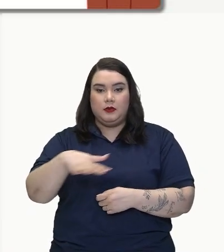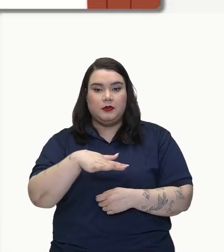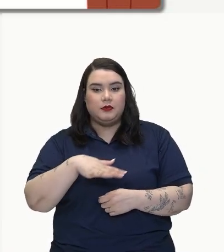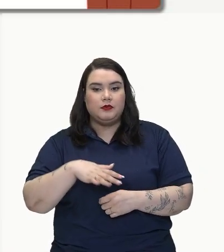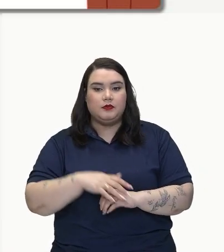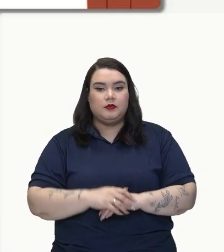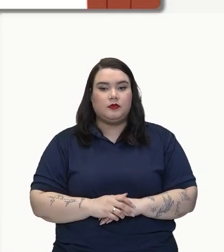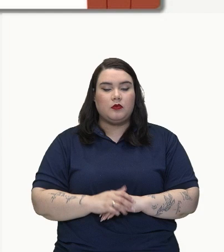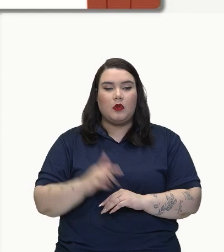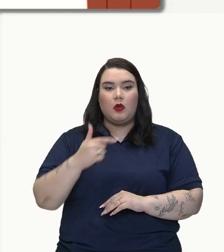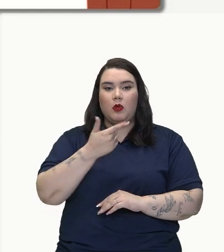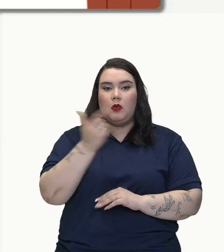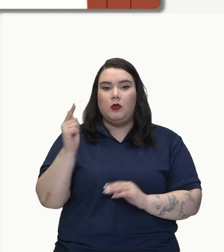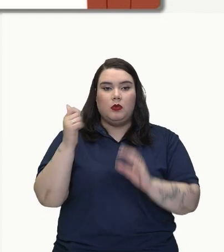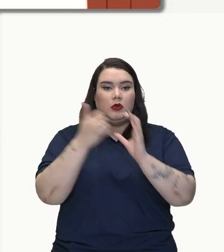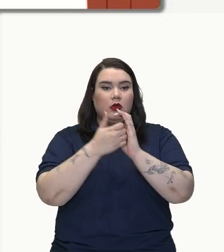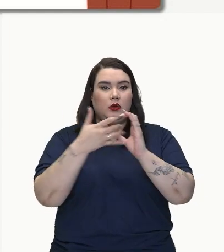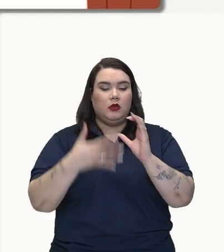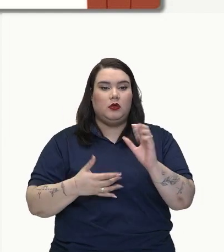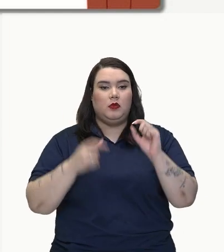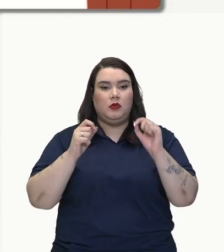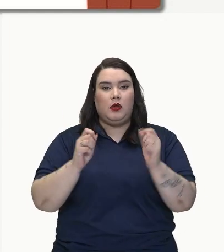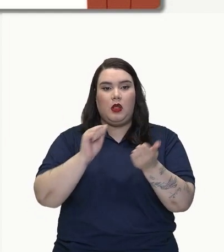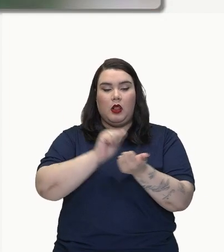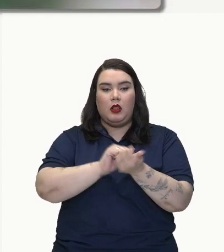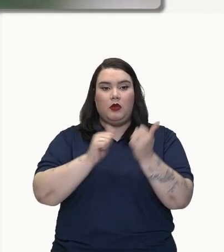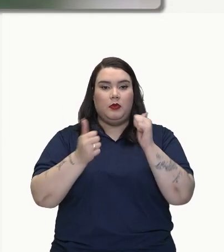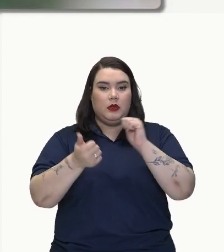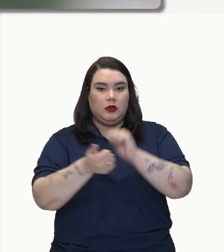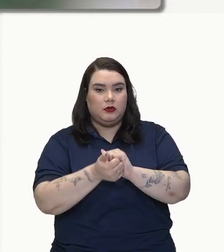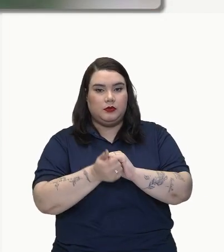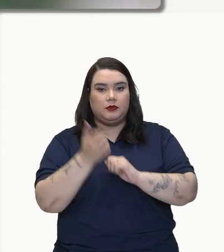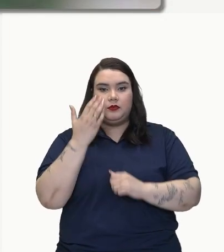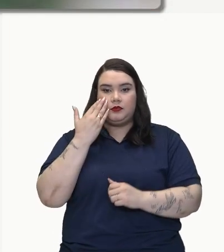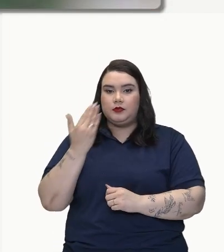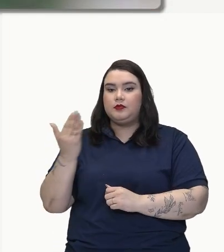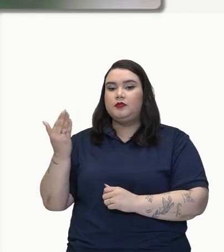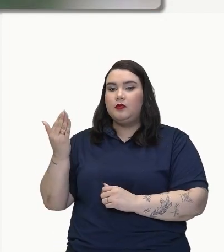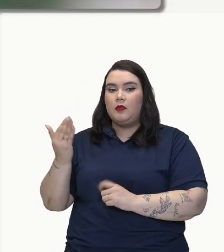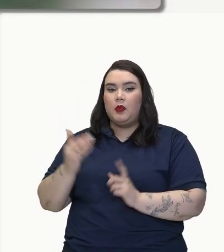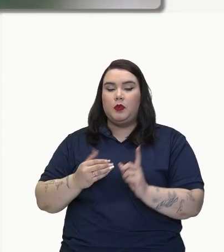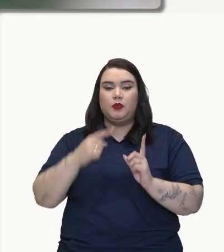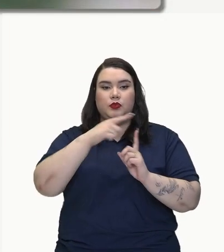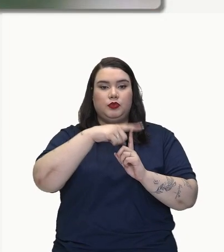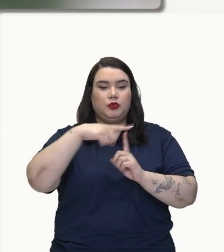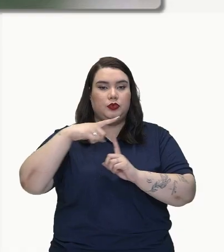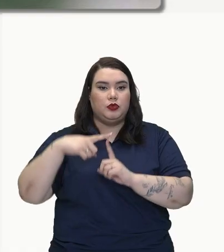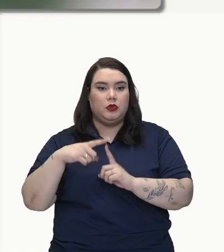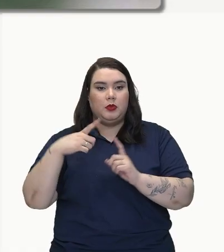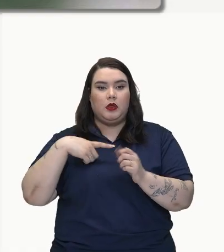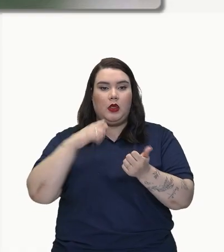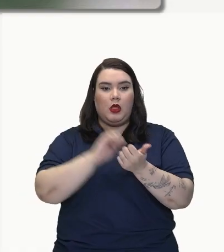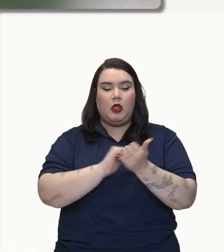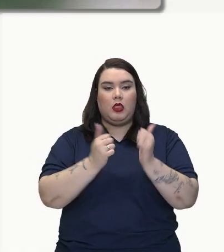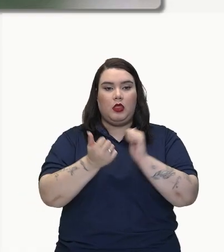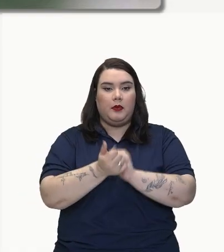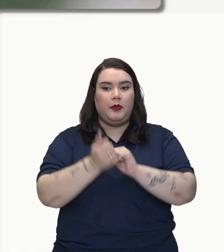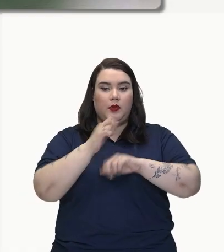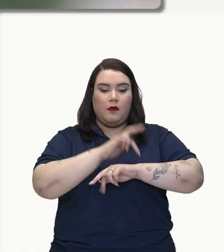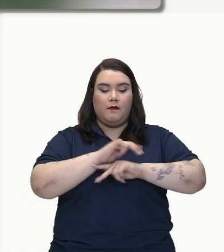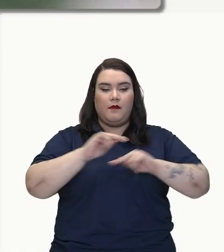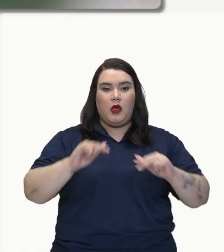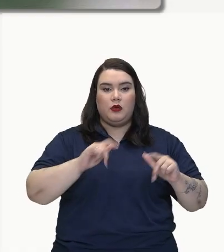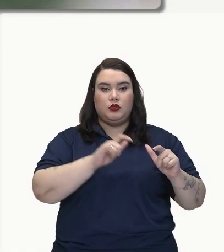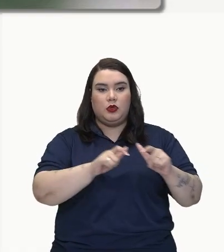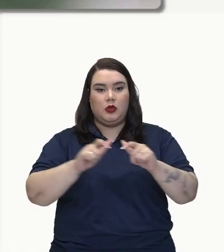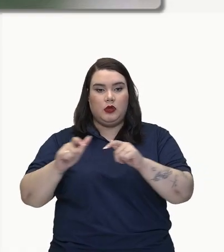um outro fator é a adaptação. Olha só. As espécies se adaptam a diferentes ambientes,